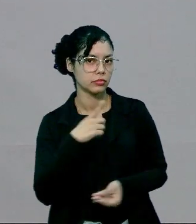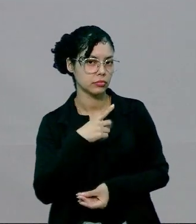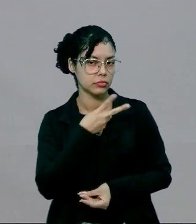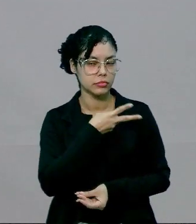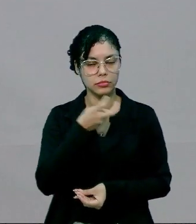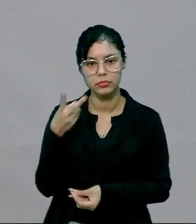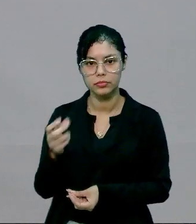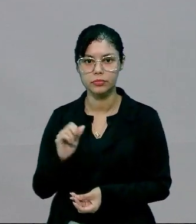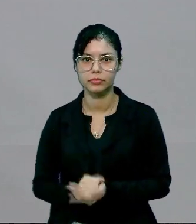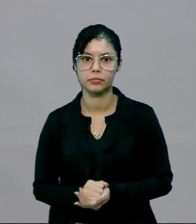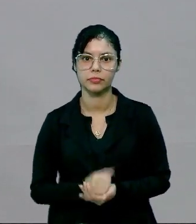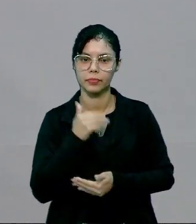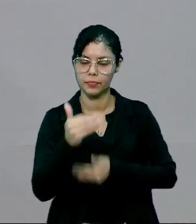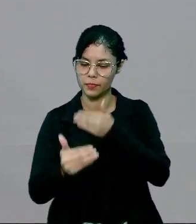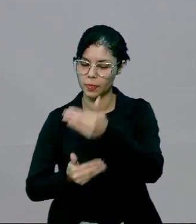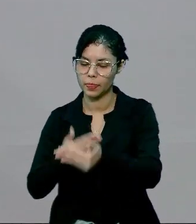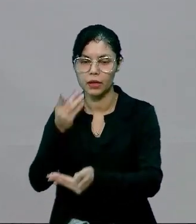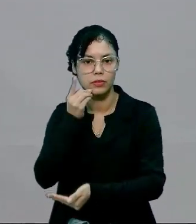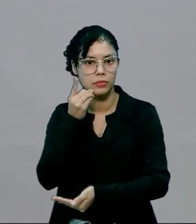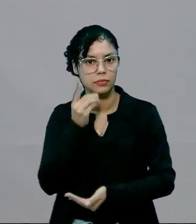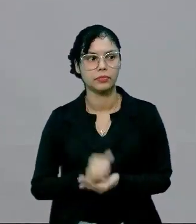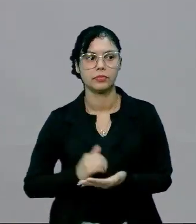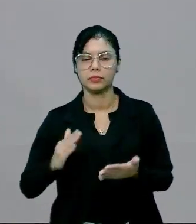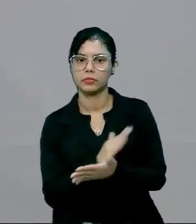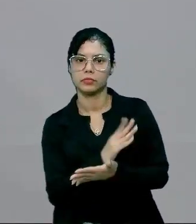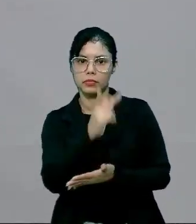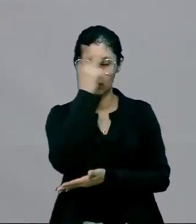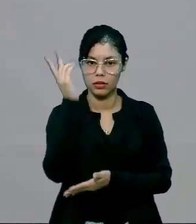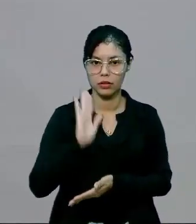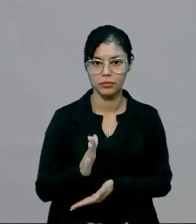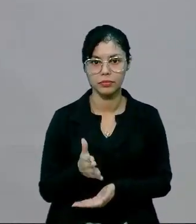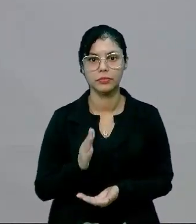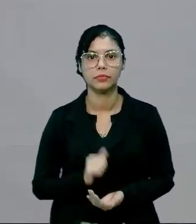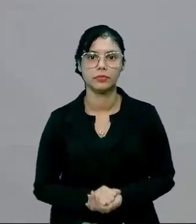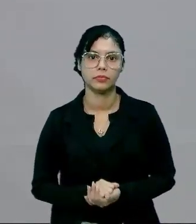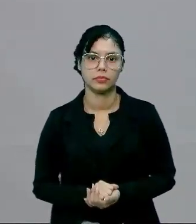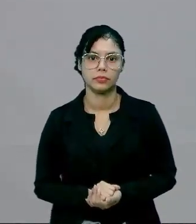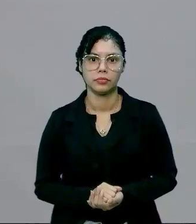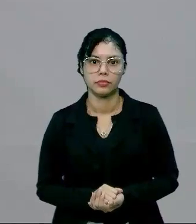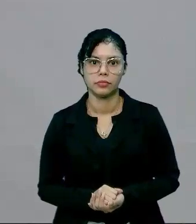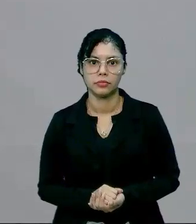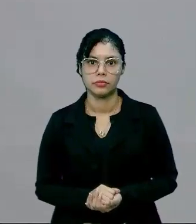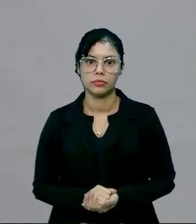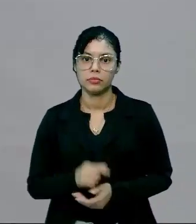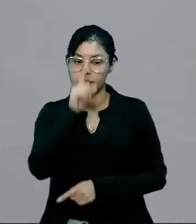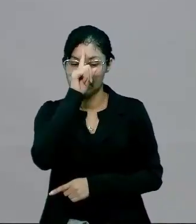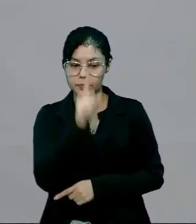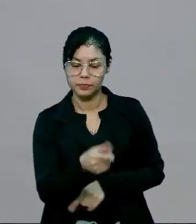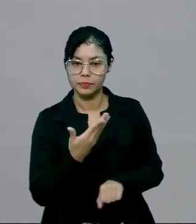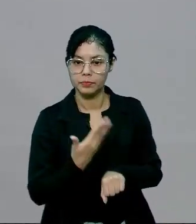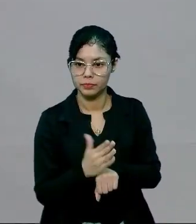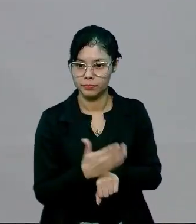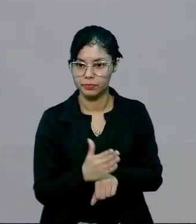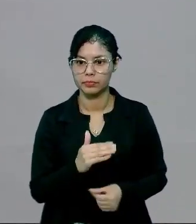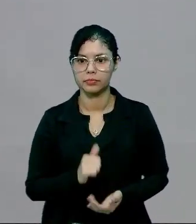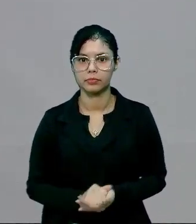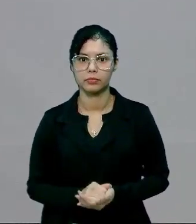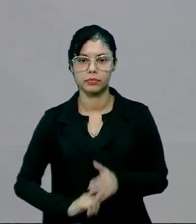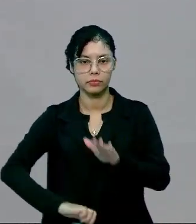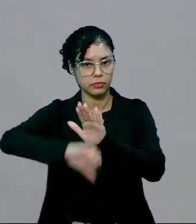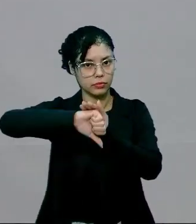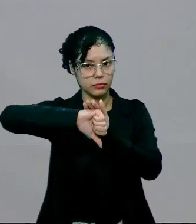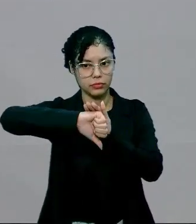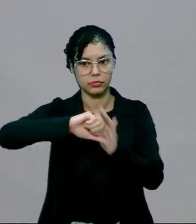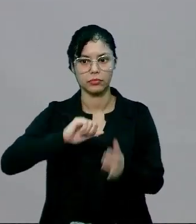temos observado dia após dia que algumas pessoas já estão sendo condenadas à prática de